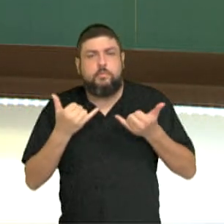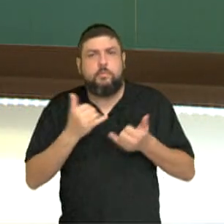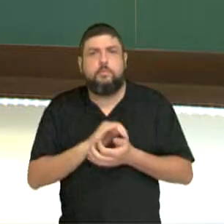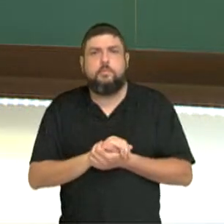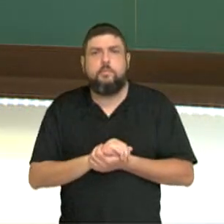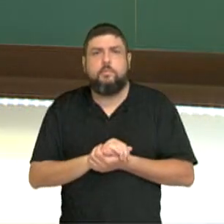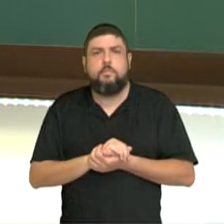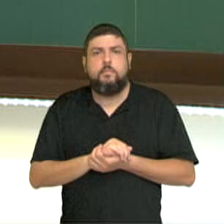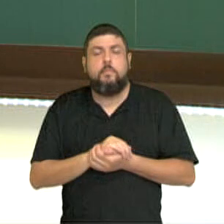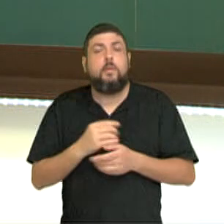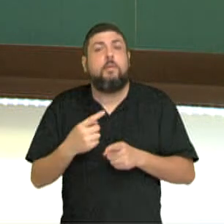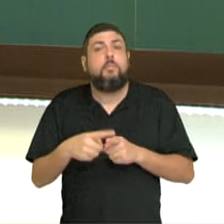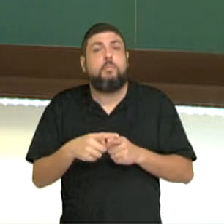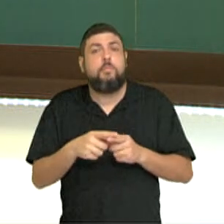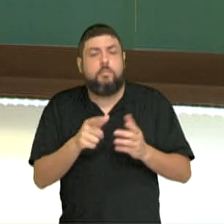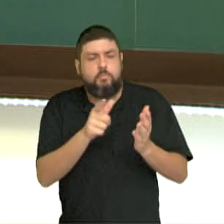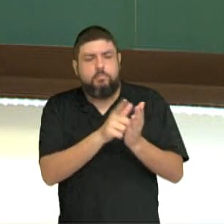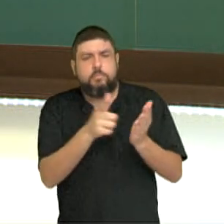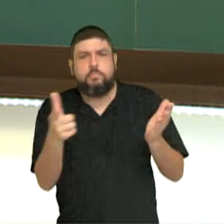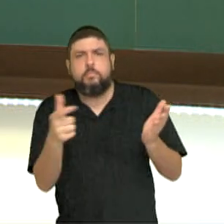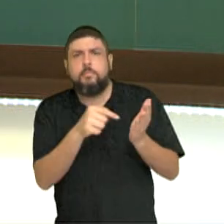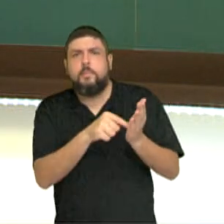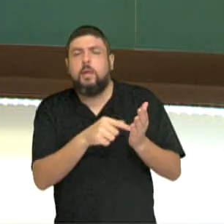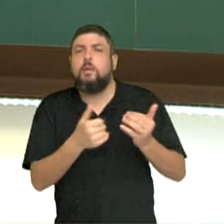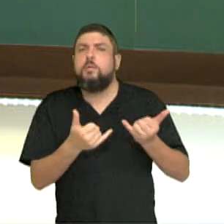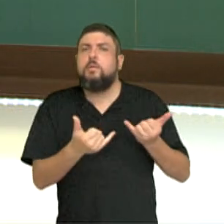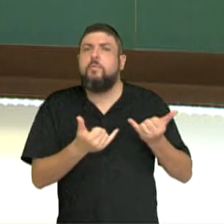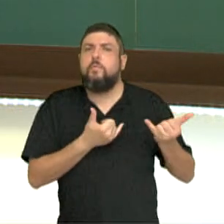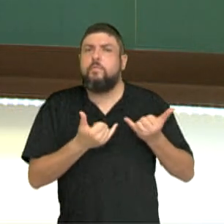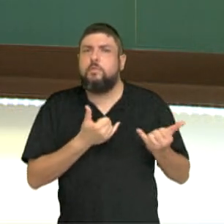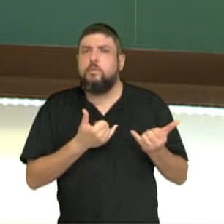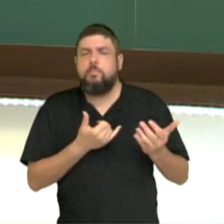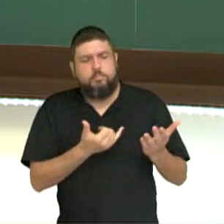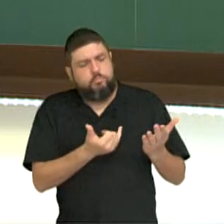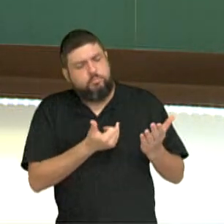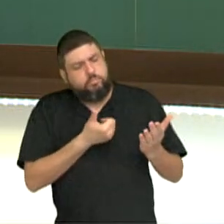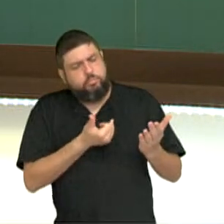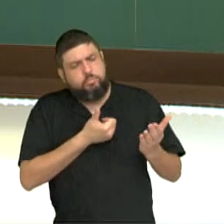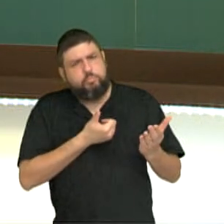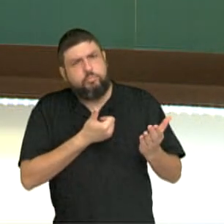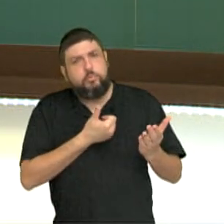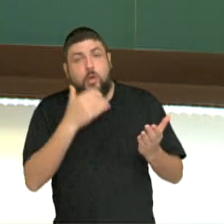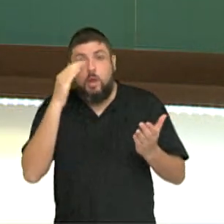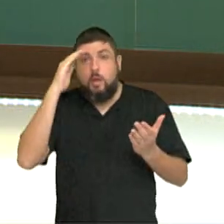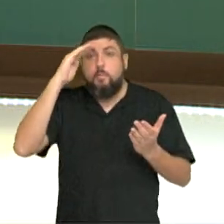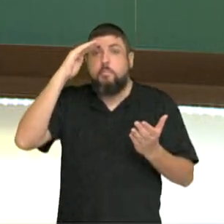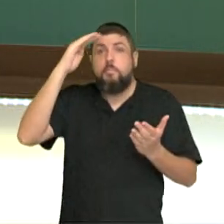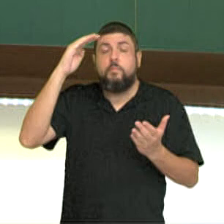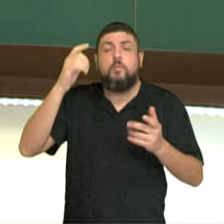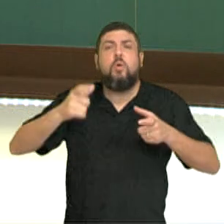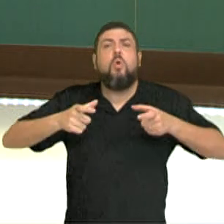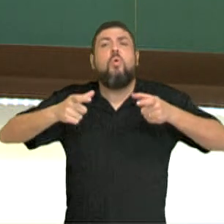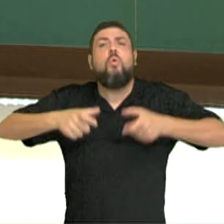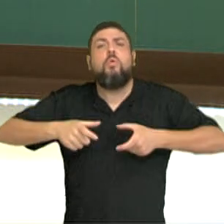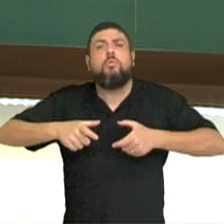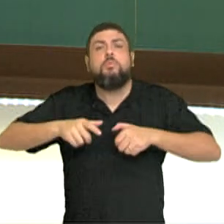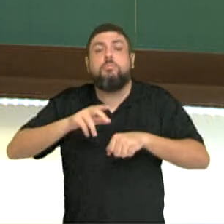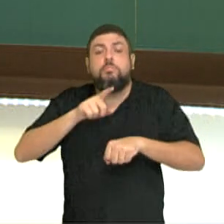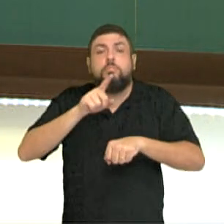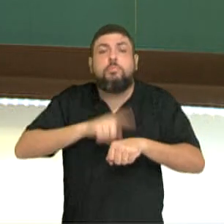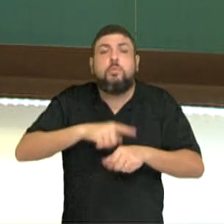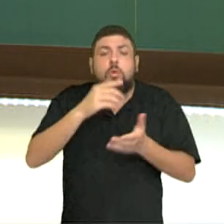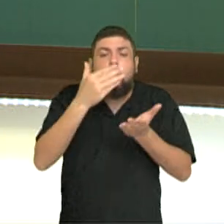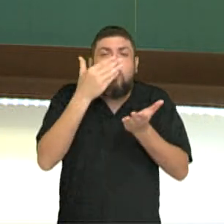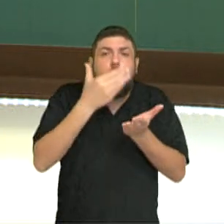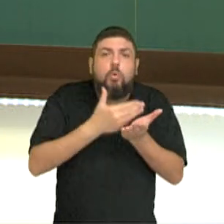notícia ela traz informação, né? E as informações principais, então, eu posso encontrar já logo no meu primeiro